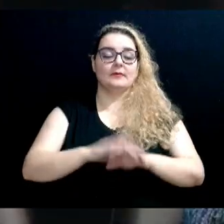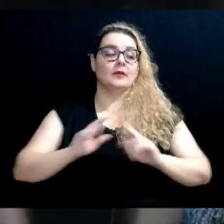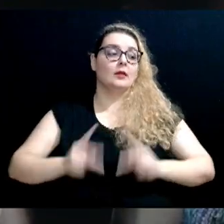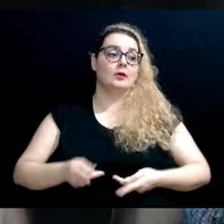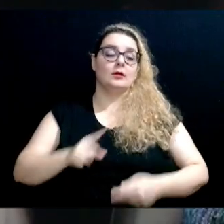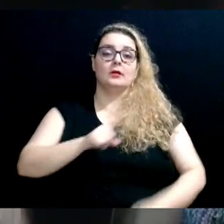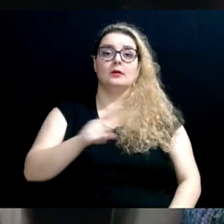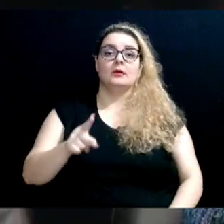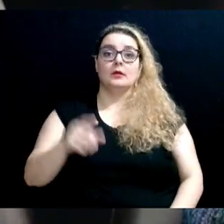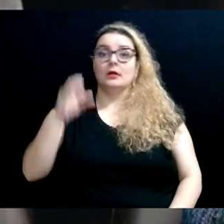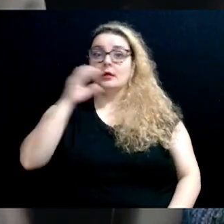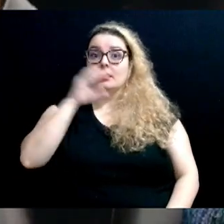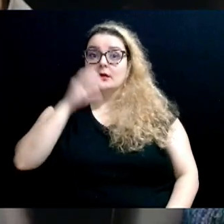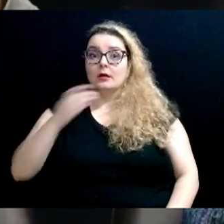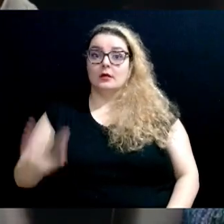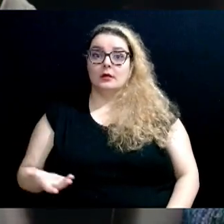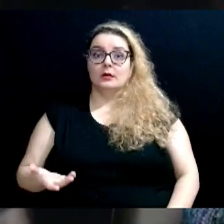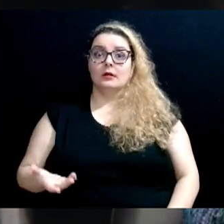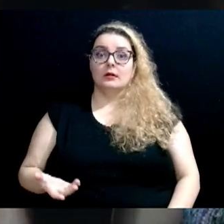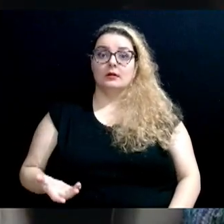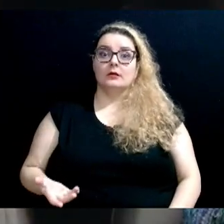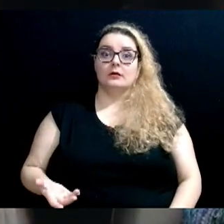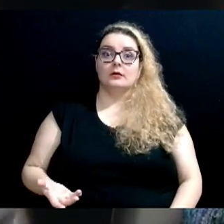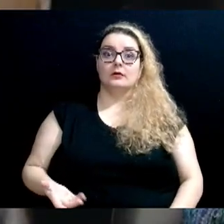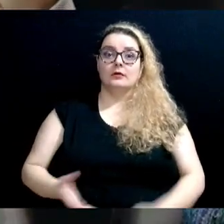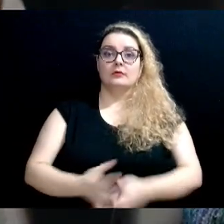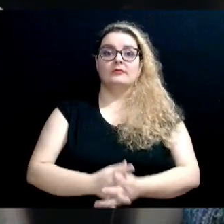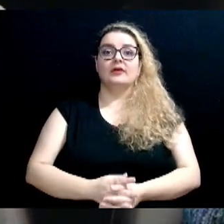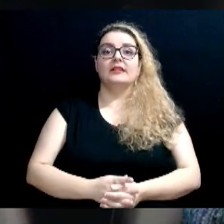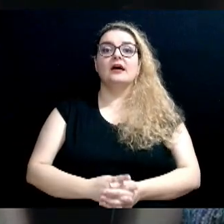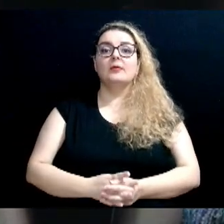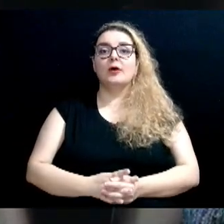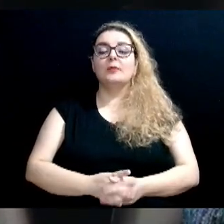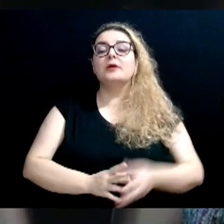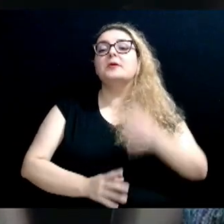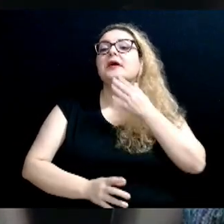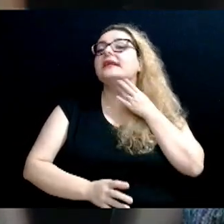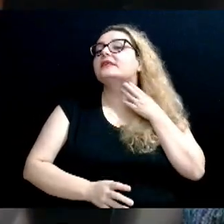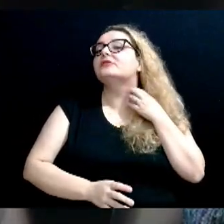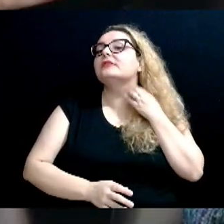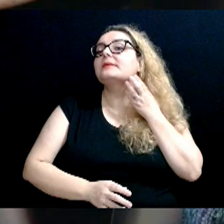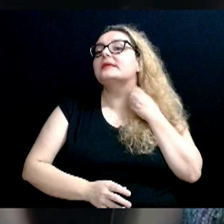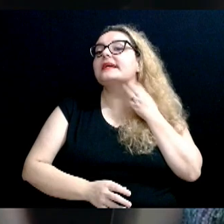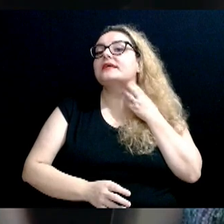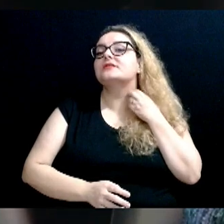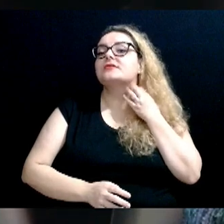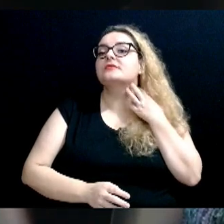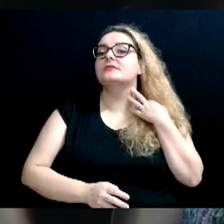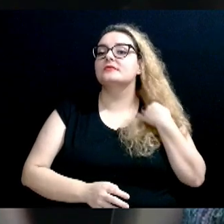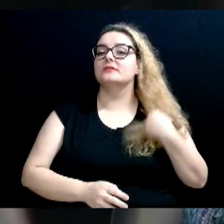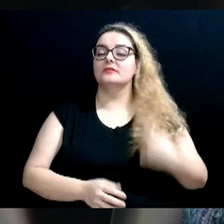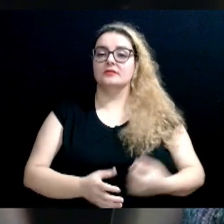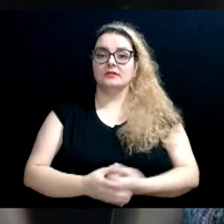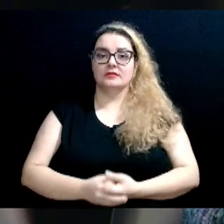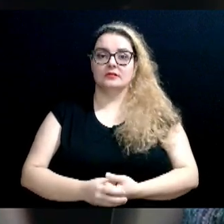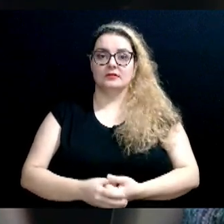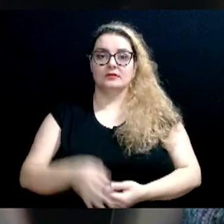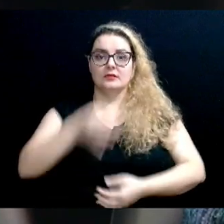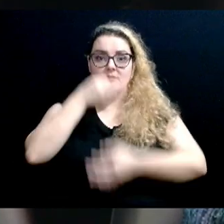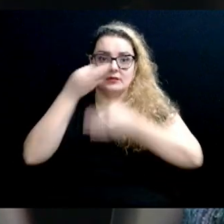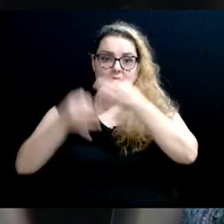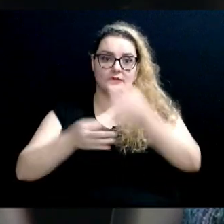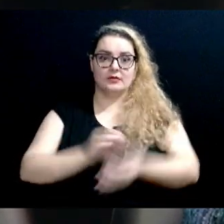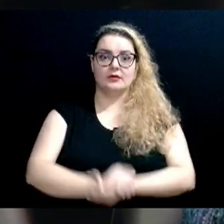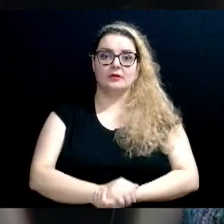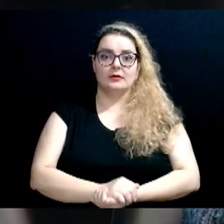rapidamente busca informações do passado, do presente, junta, pega opiniões distintas, infere o futuro, testa